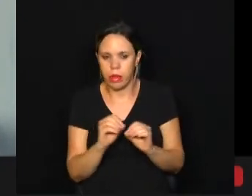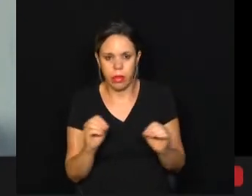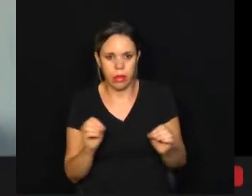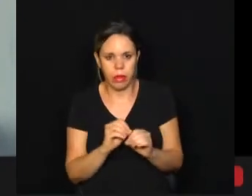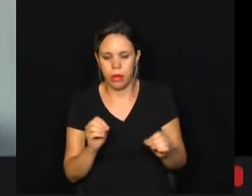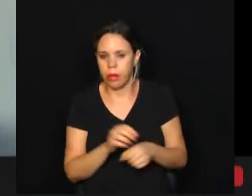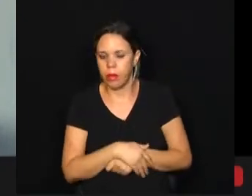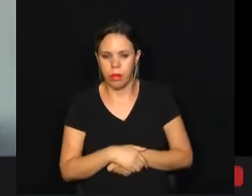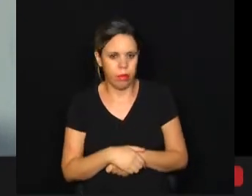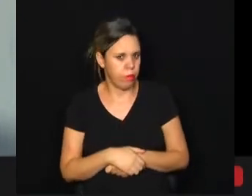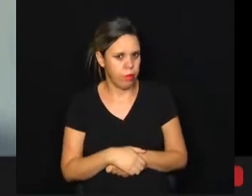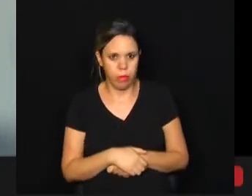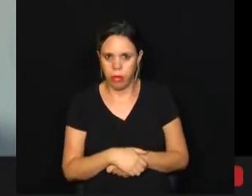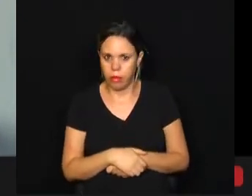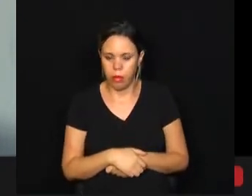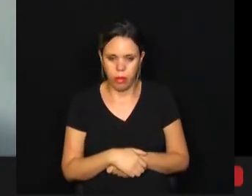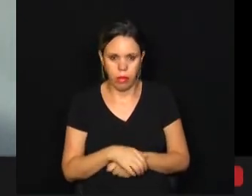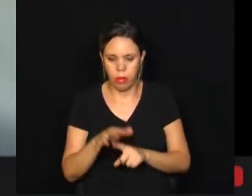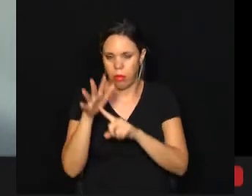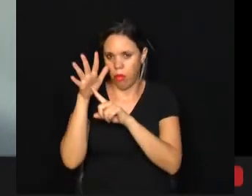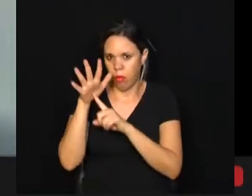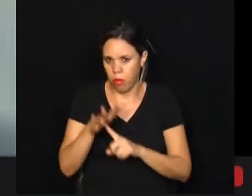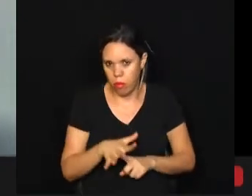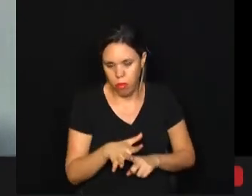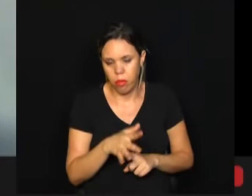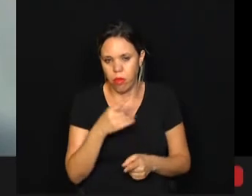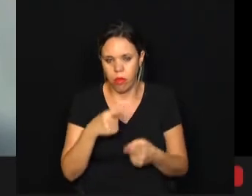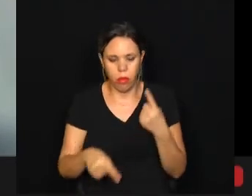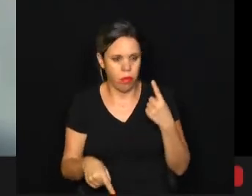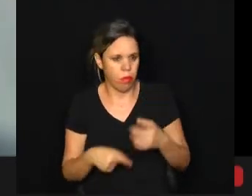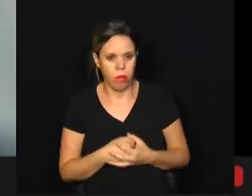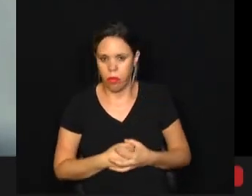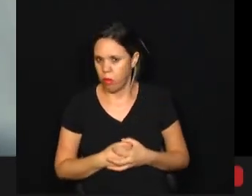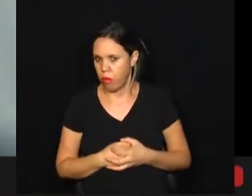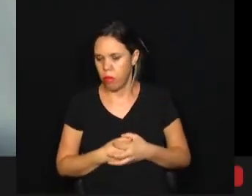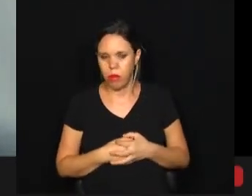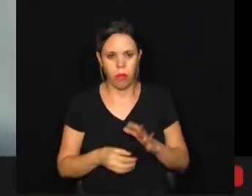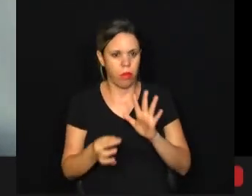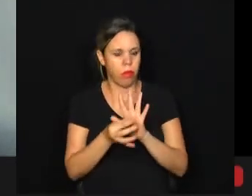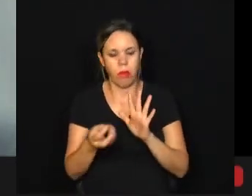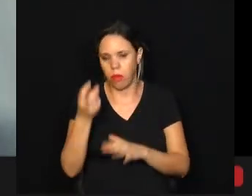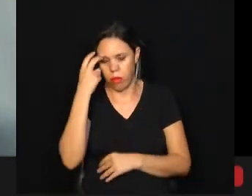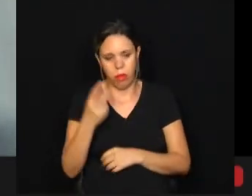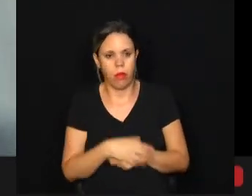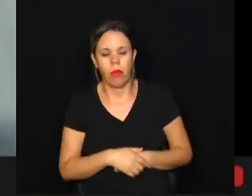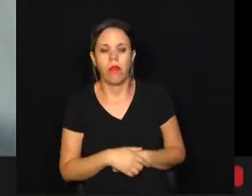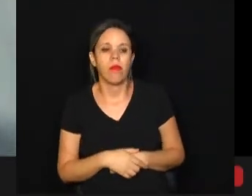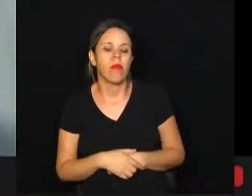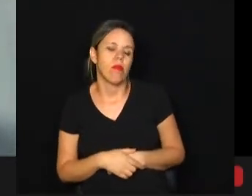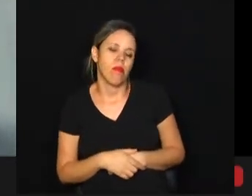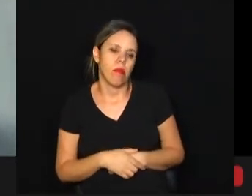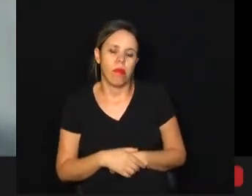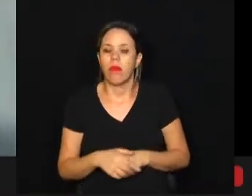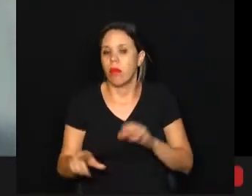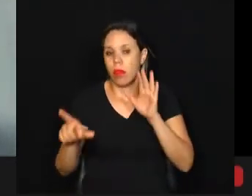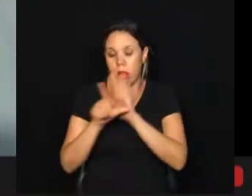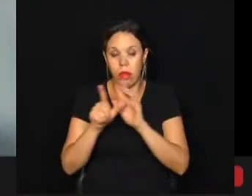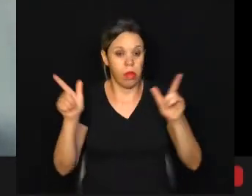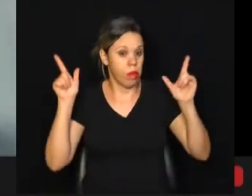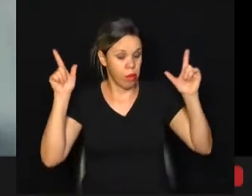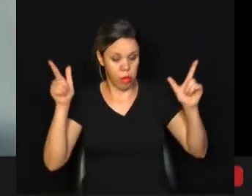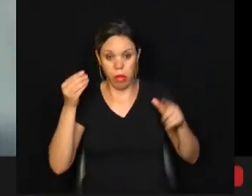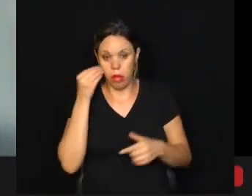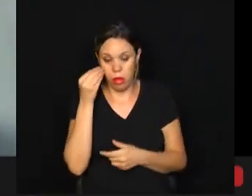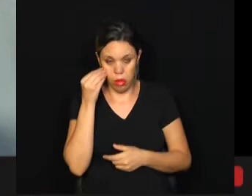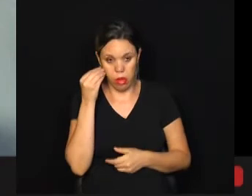tente reprimir, proibir qualquer tipo de manifestação cultural. A lei do pancadão, ela veio para